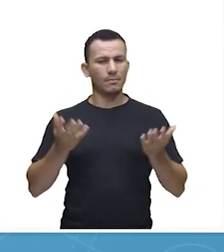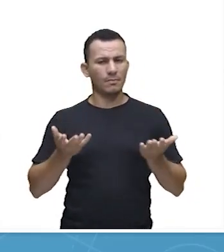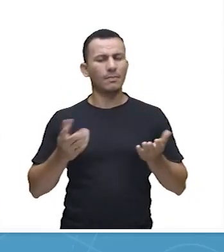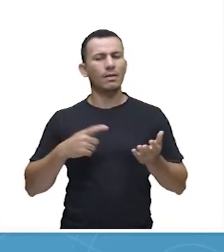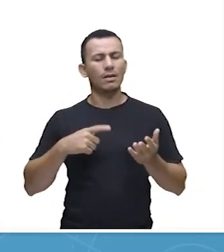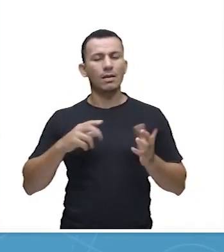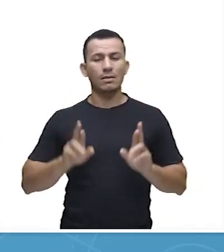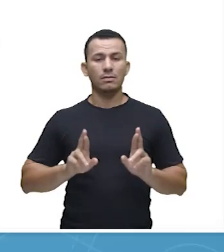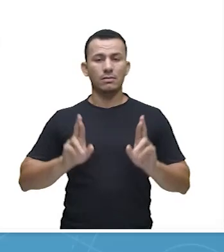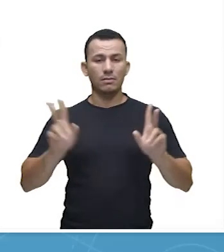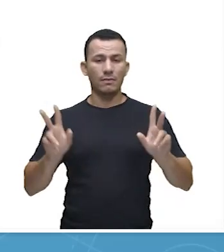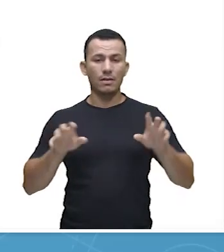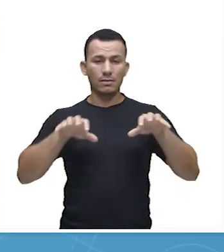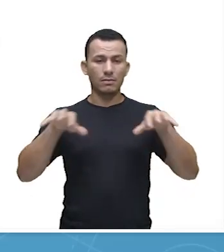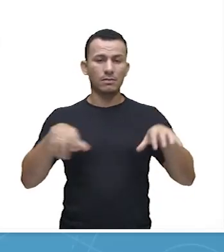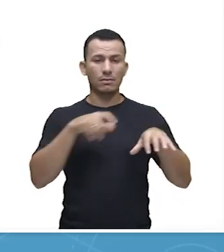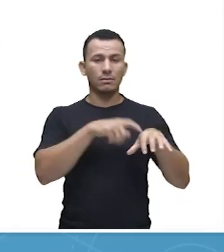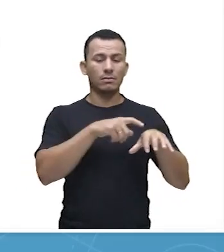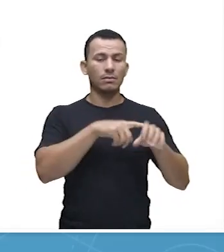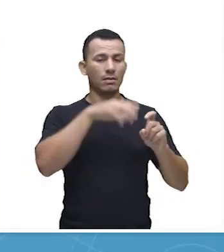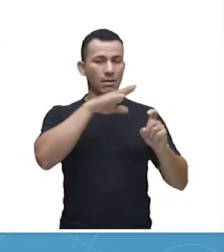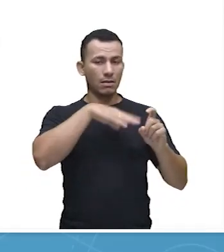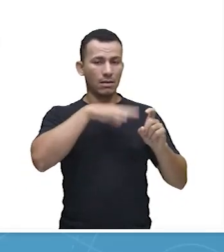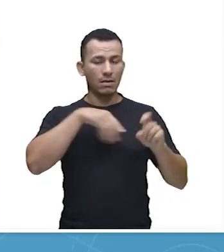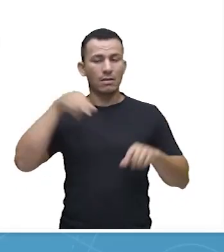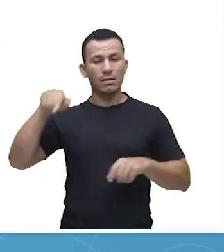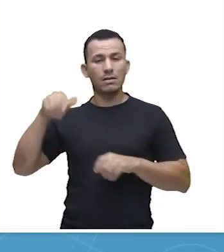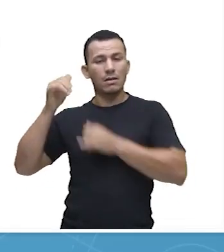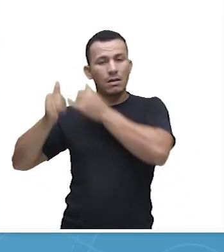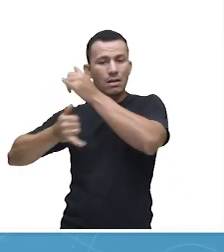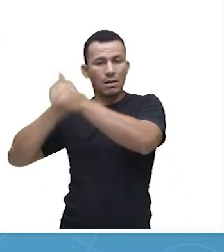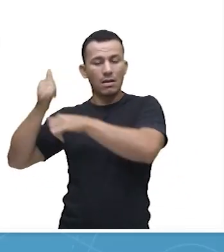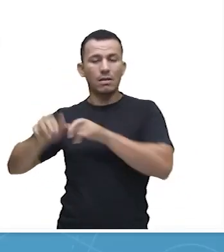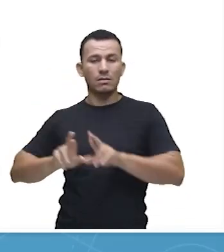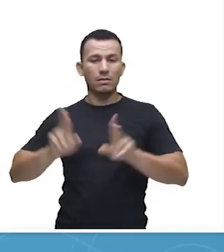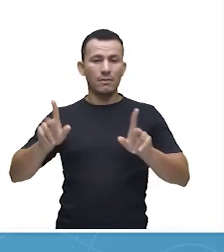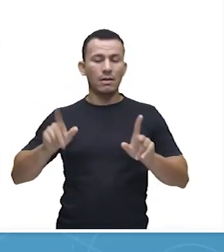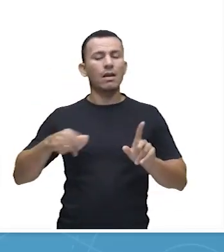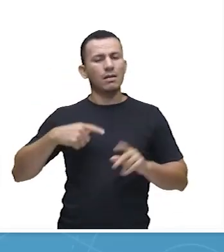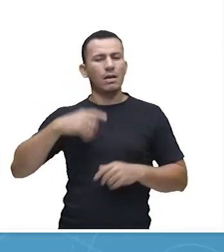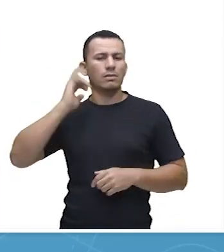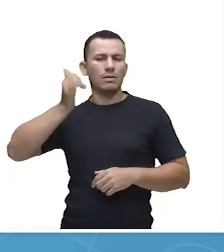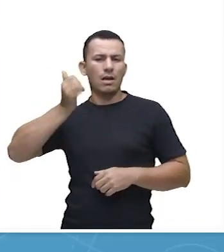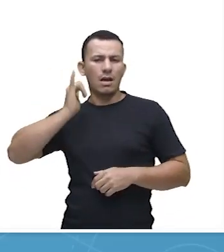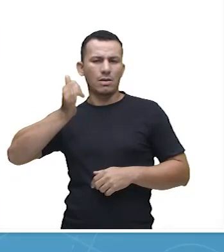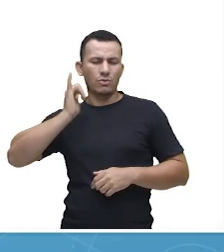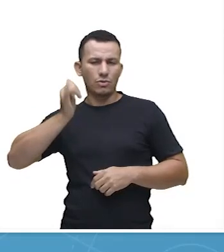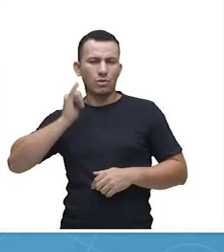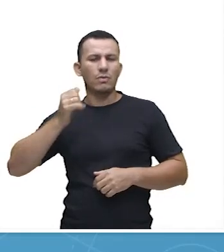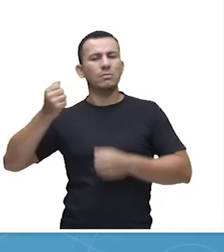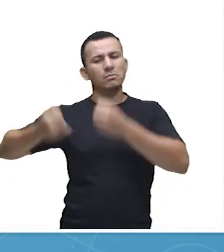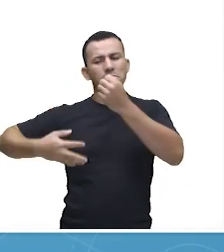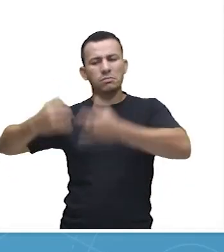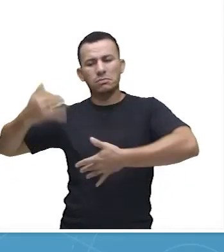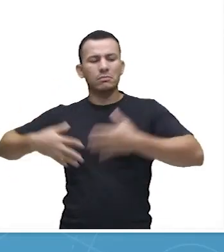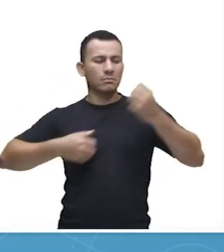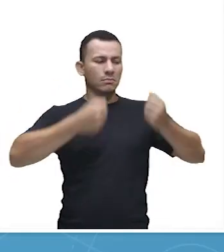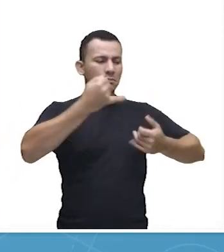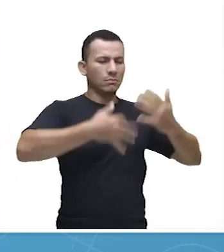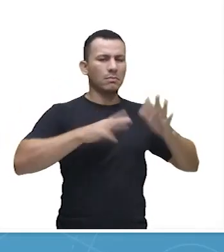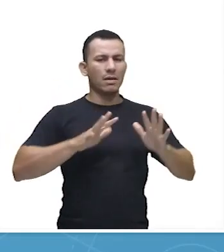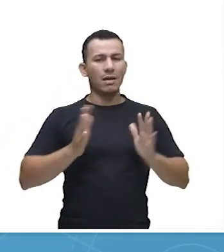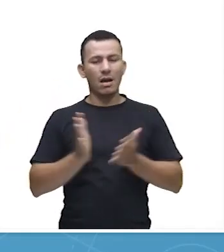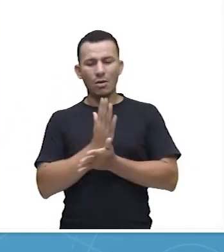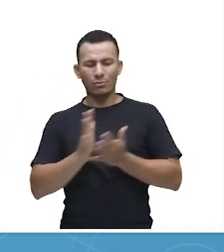diferença entre lenda e mito. A gente viu que são narrativas, que trazem explicações, mas que às vezes confundem um